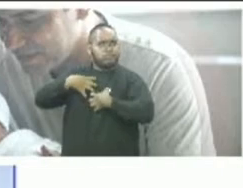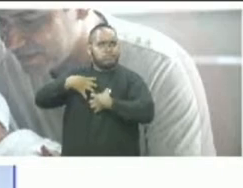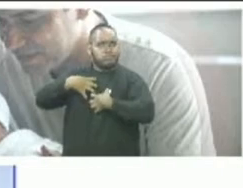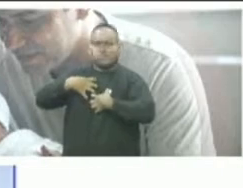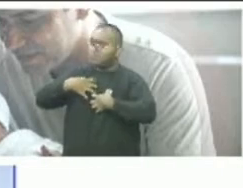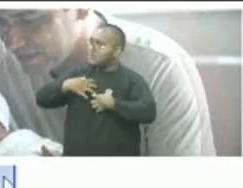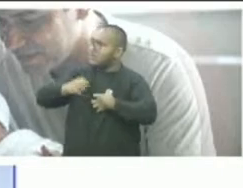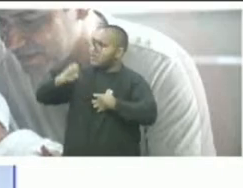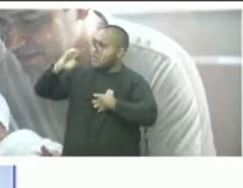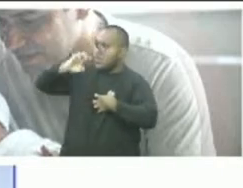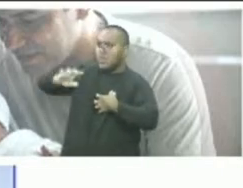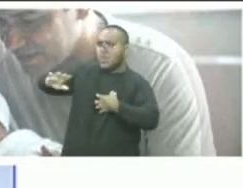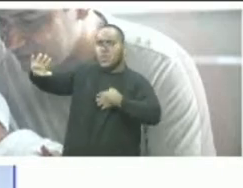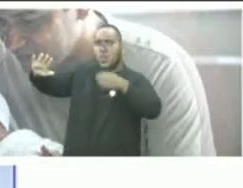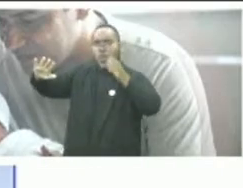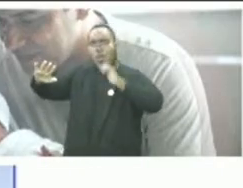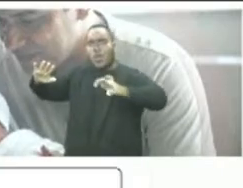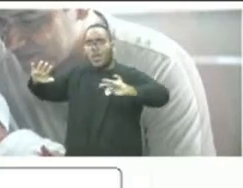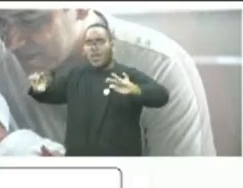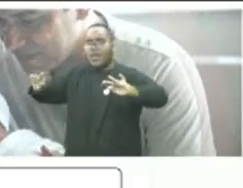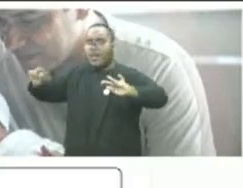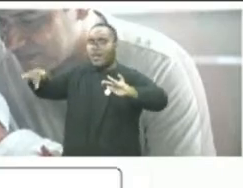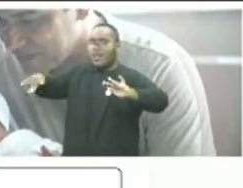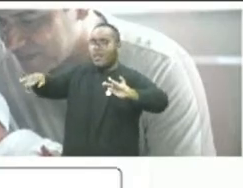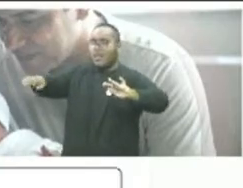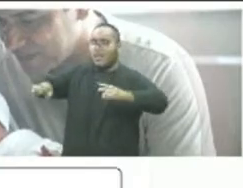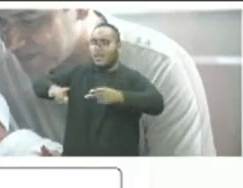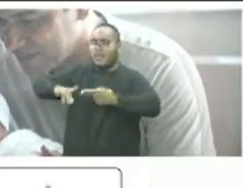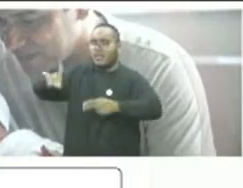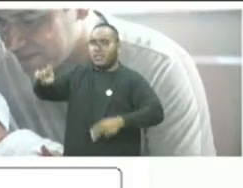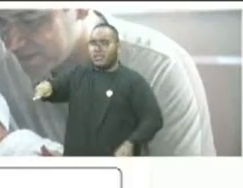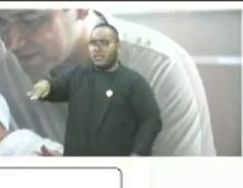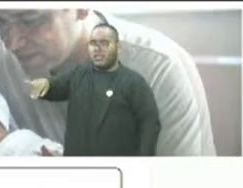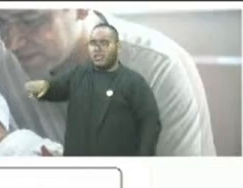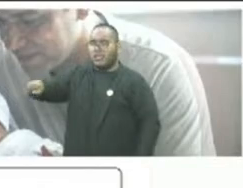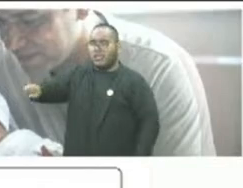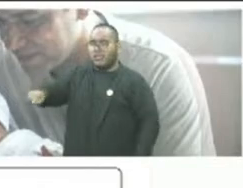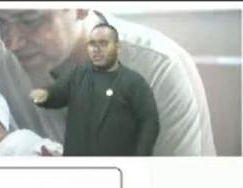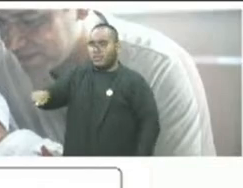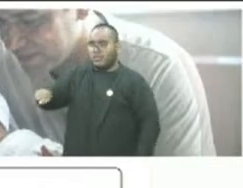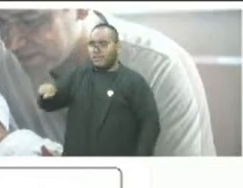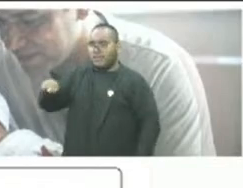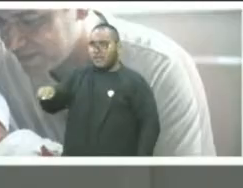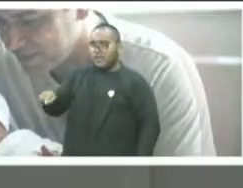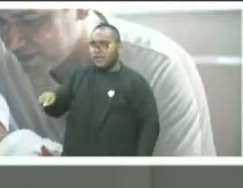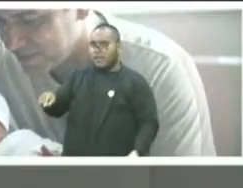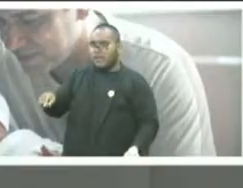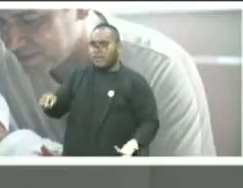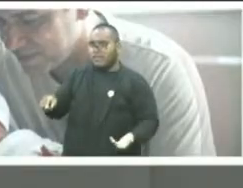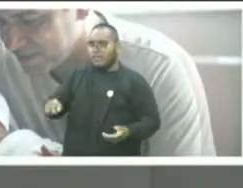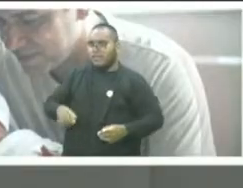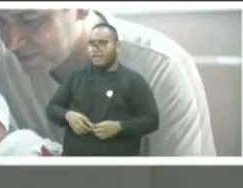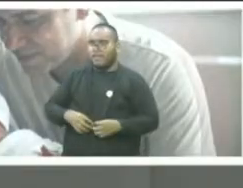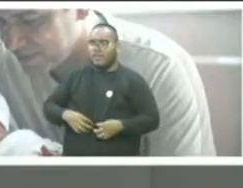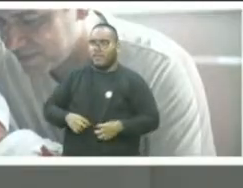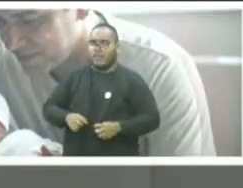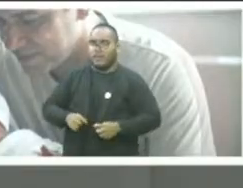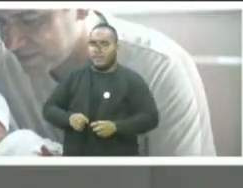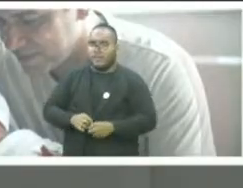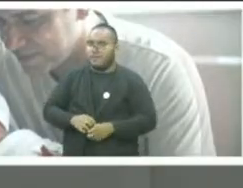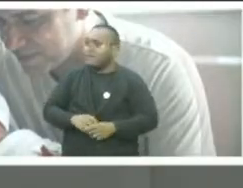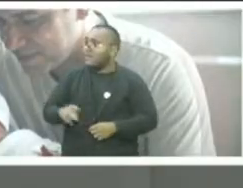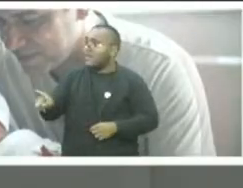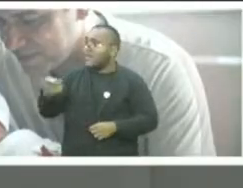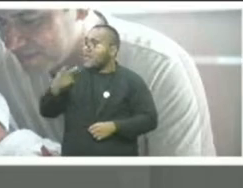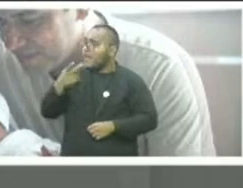Sônia, Aline, Denise, pensando no quanto a gente quer não ouvir mais isso. ela falou: